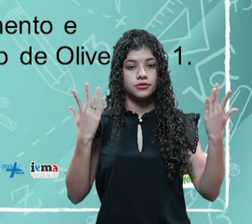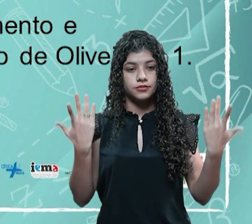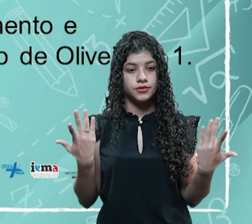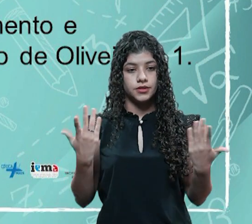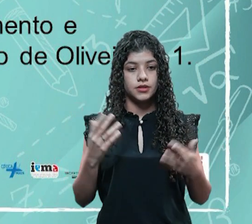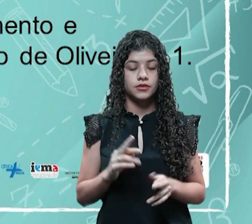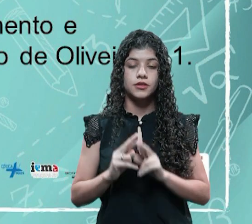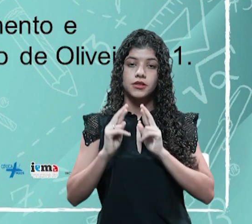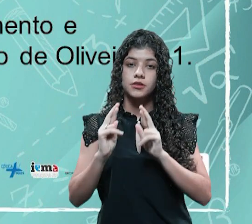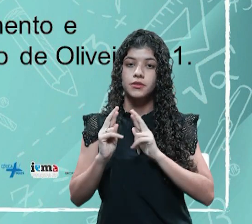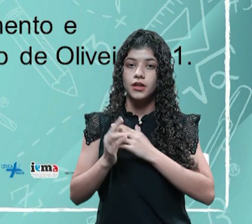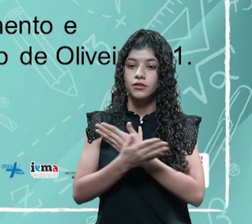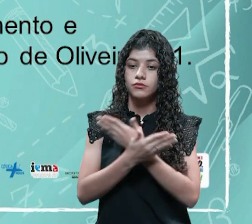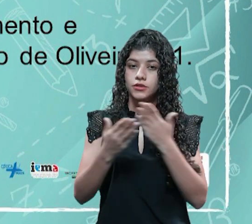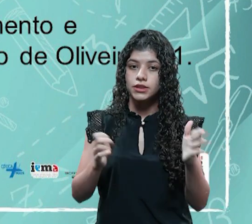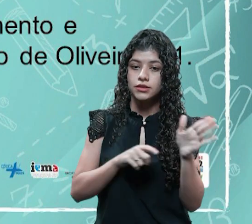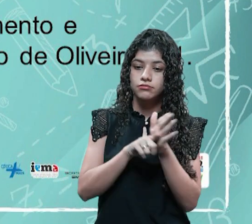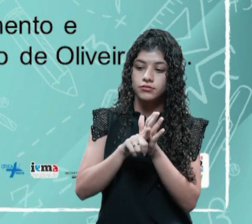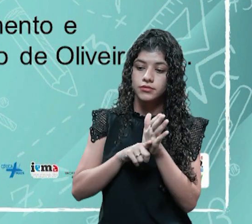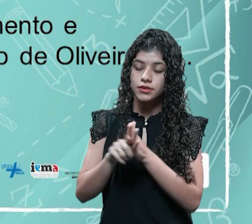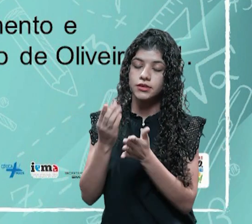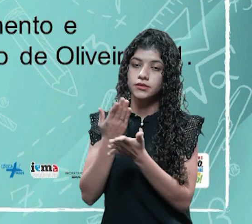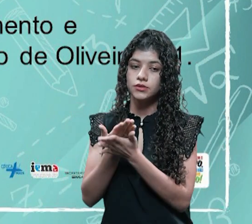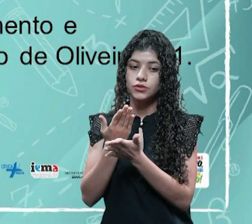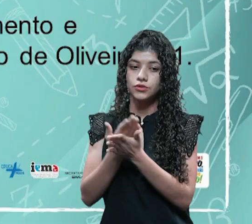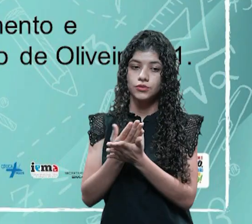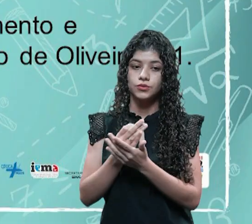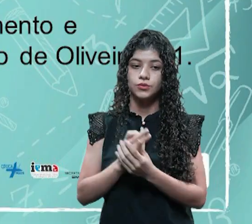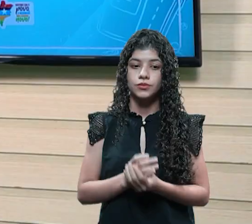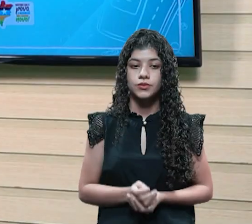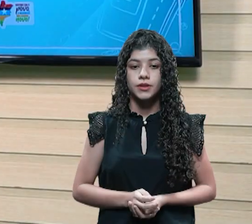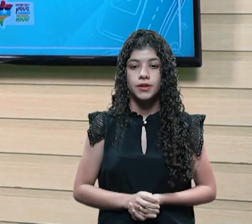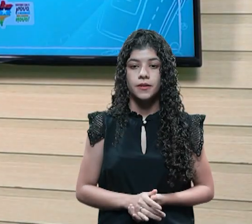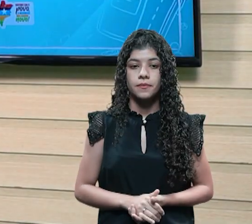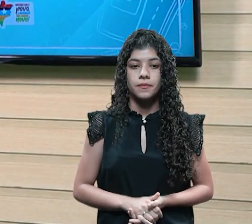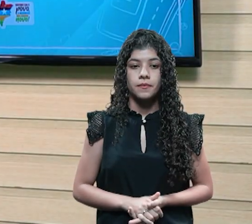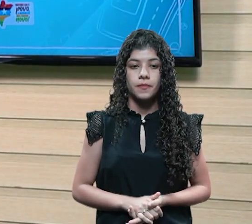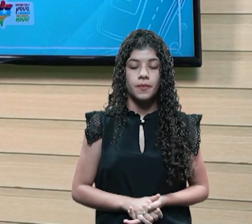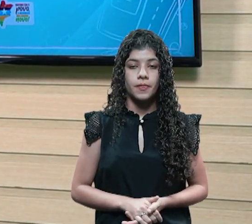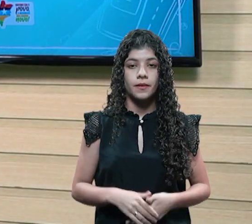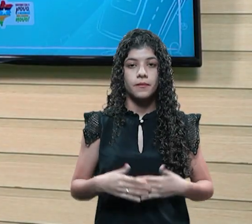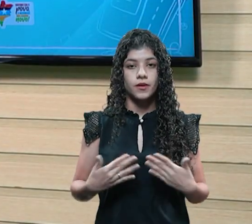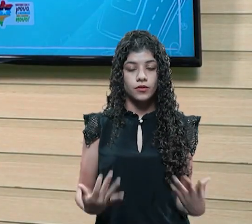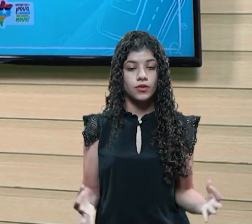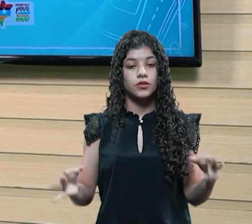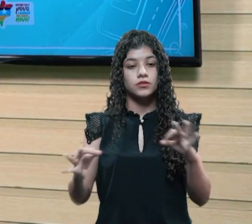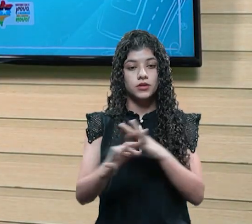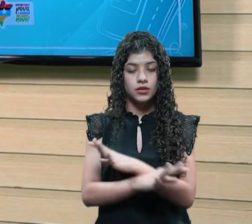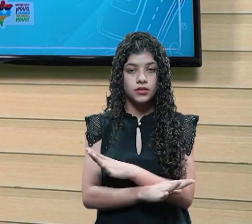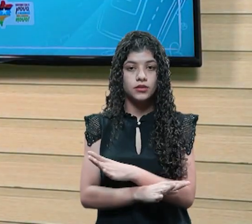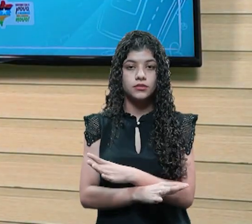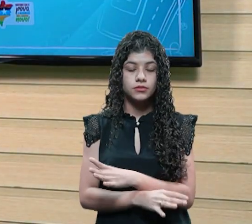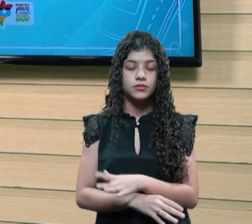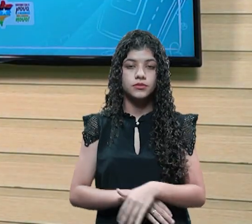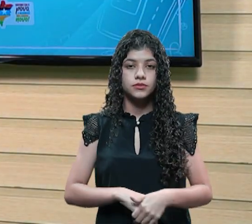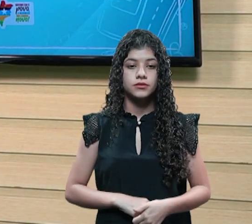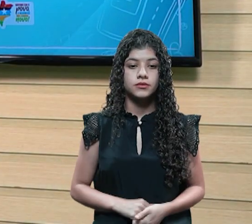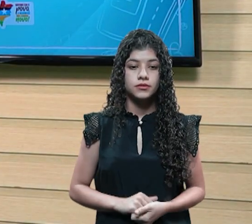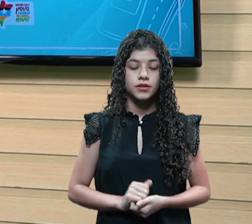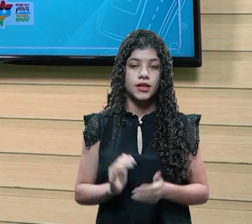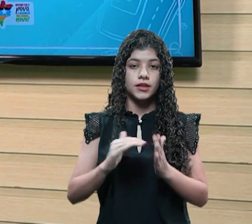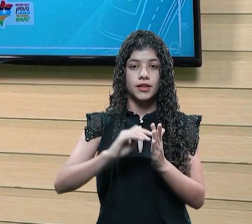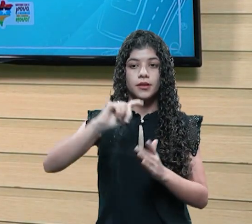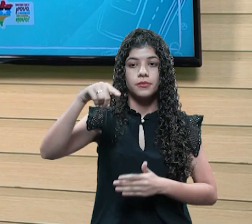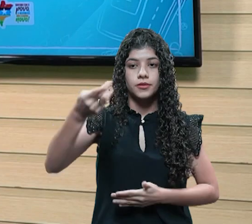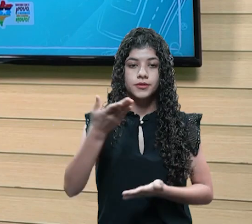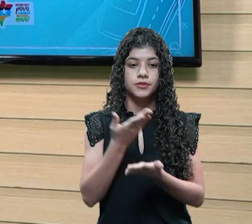do evento. Então, eu espero que vocês pesquisem, estudem. Bom, aqui eu fico por aqui,